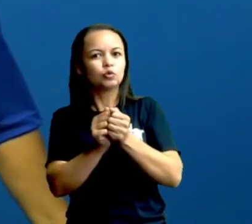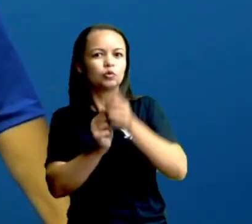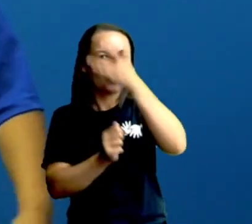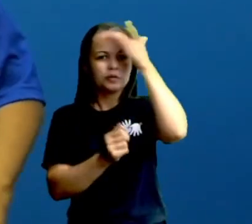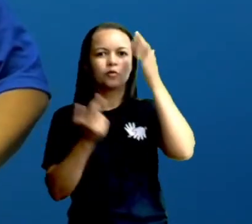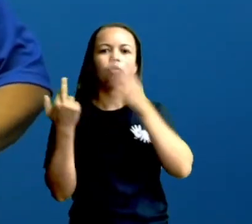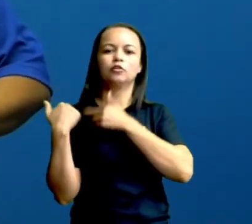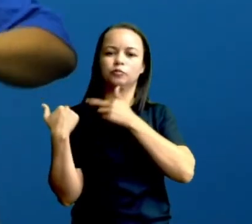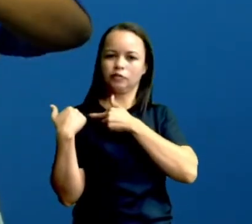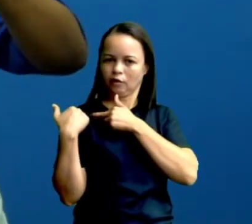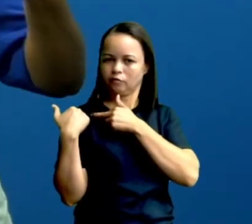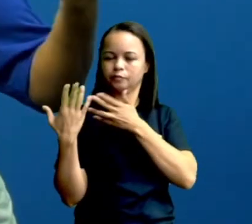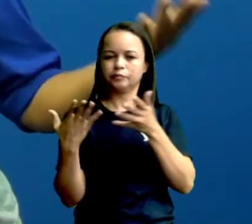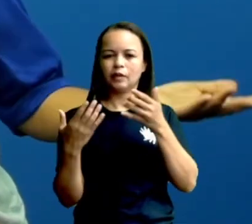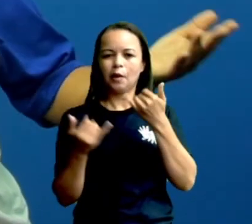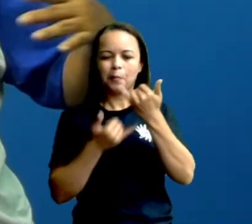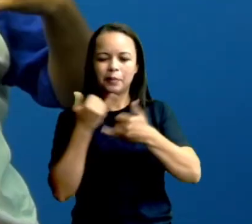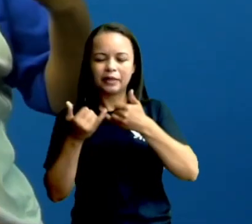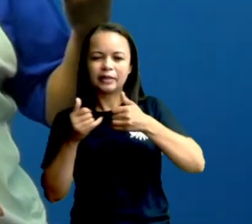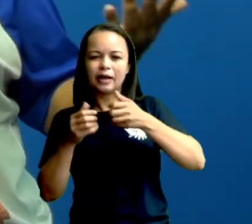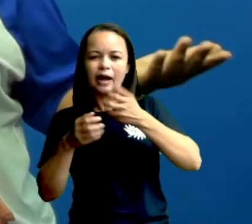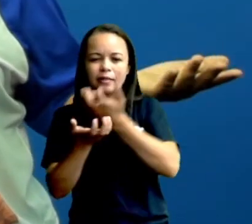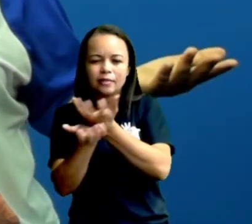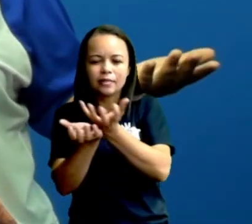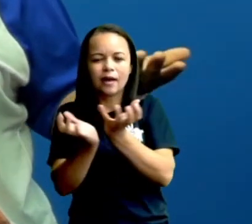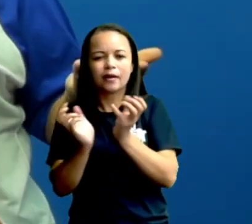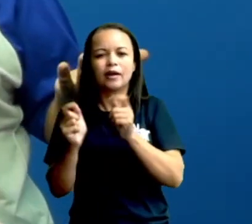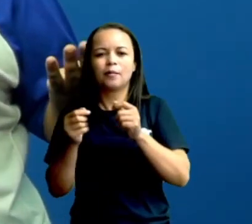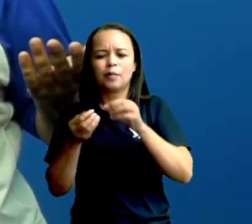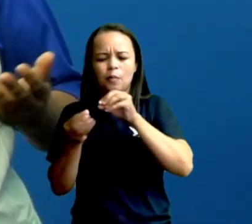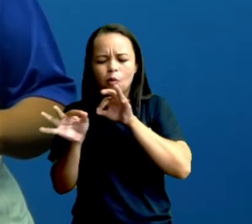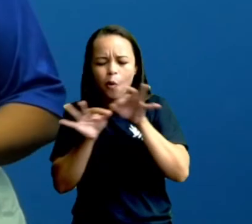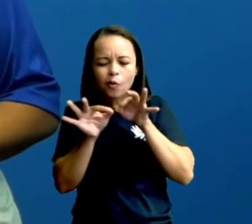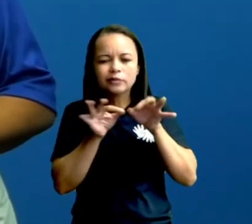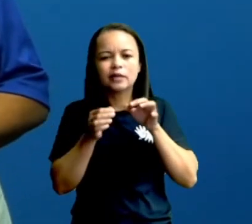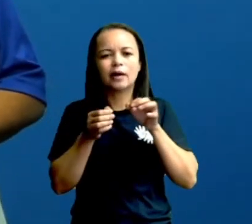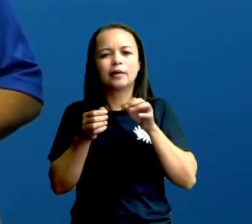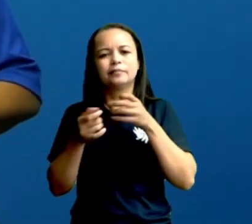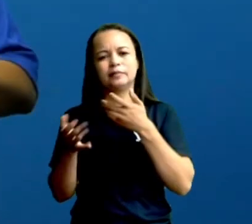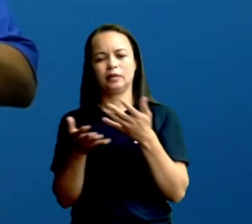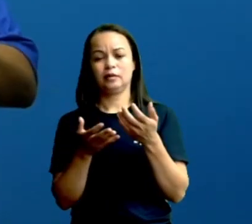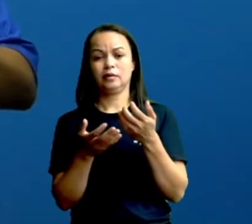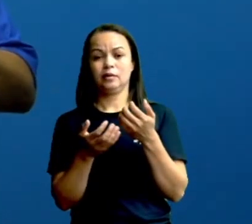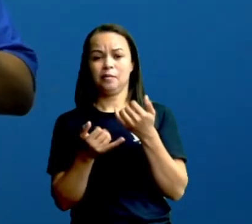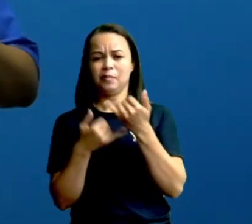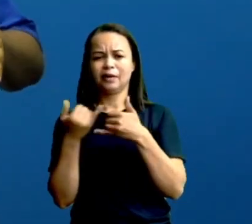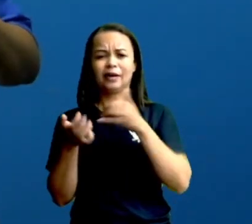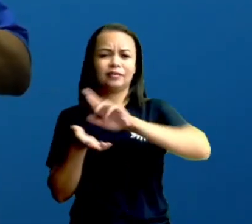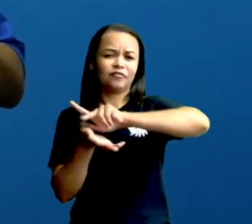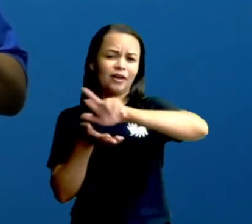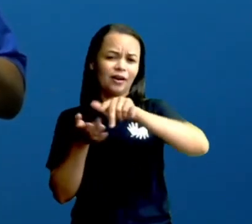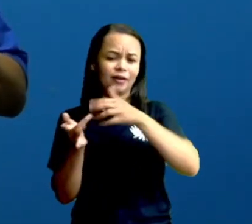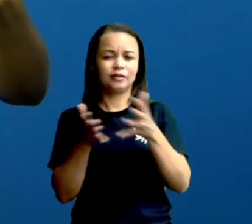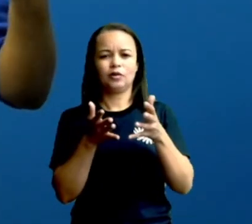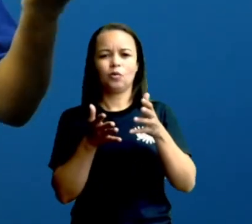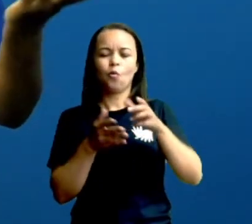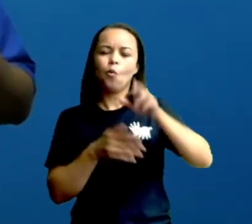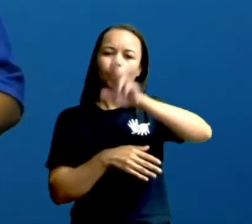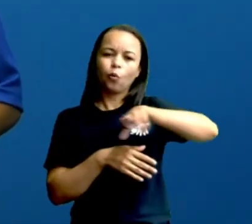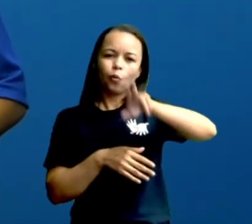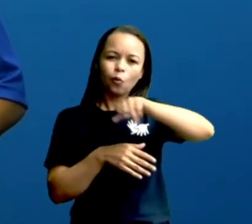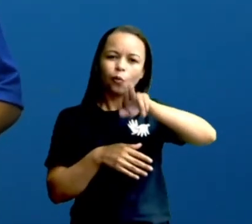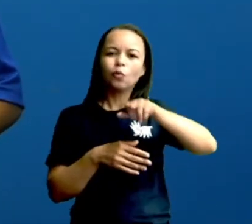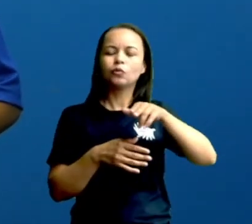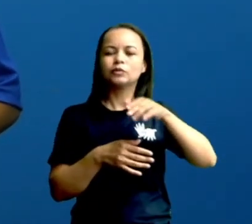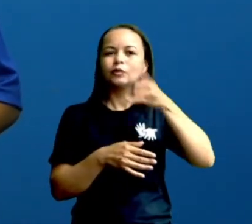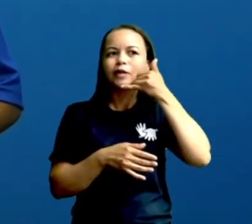na grama, brincar de jogos, montar quebra-cabeça, deixa um pouquinho de lado. Só usa o celular para tirar foto das belezas